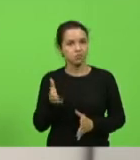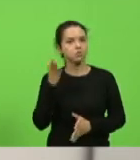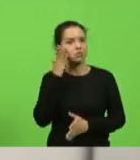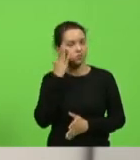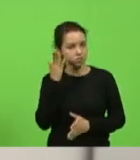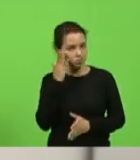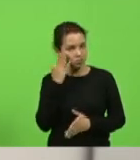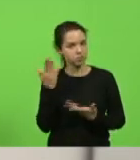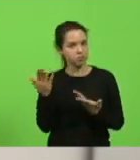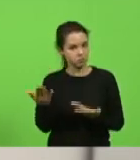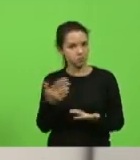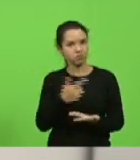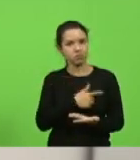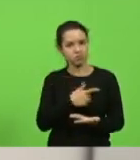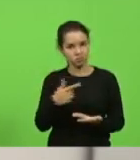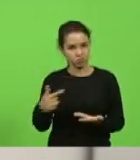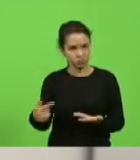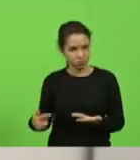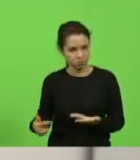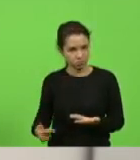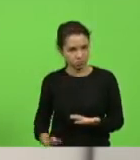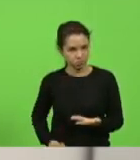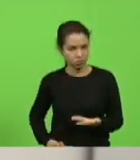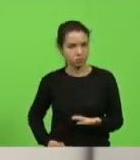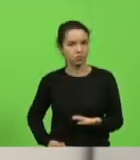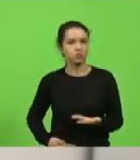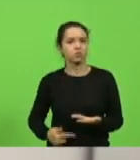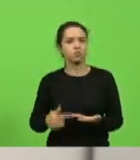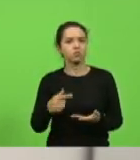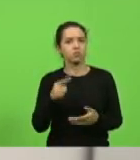excelentíssimo senhor governador, ao menos desde